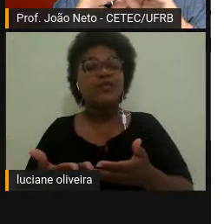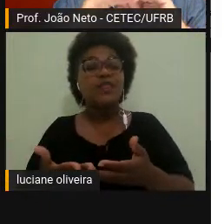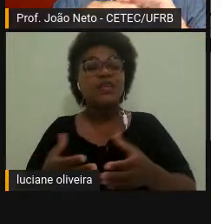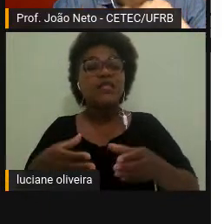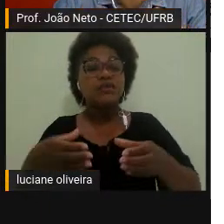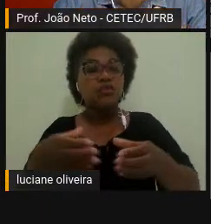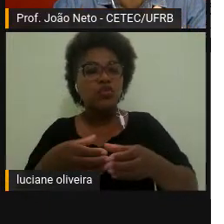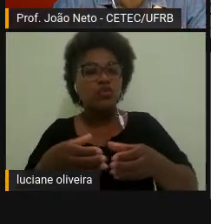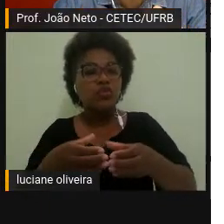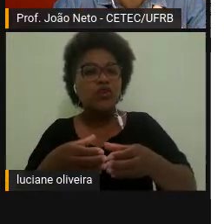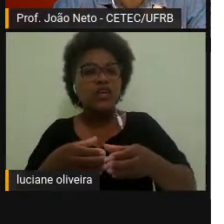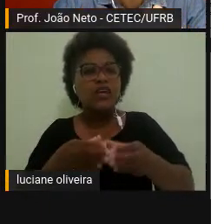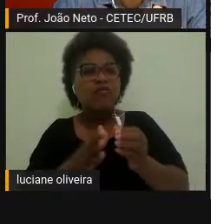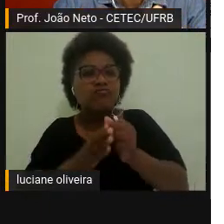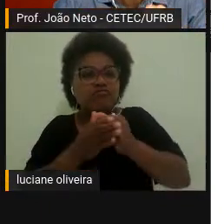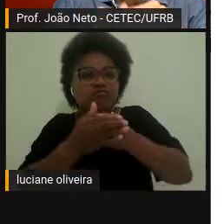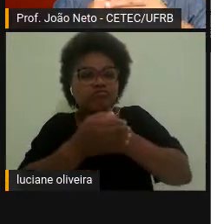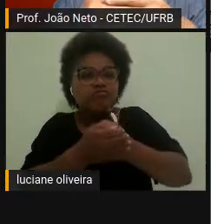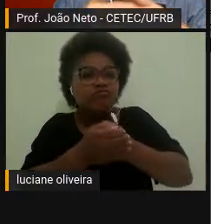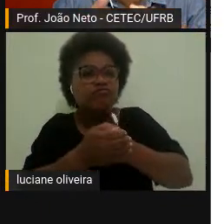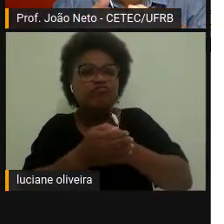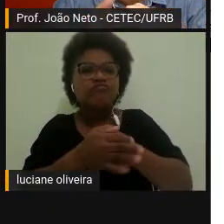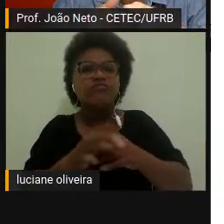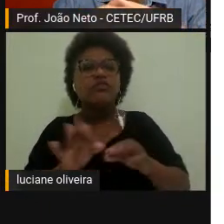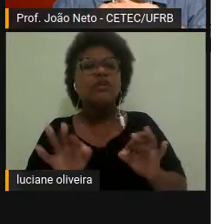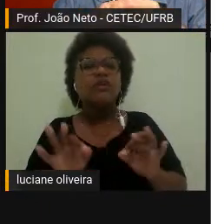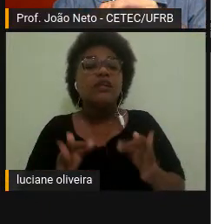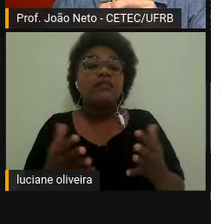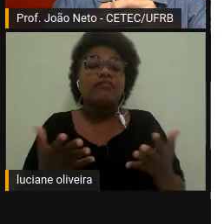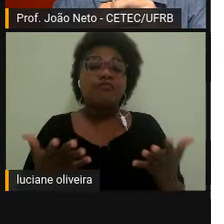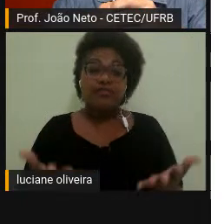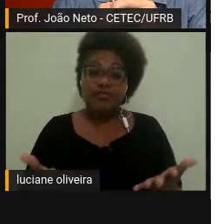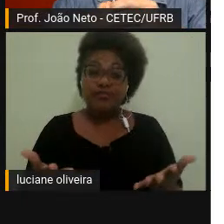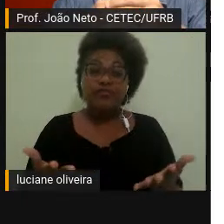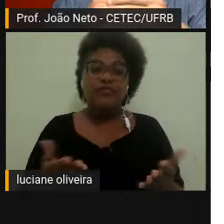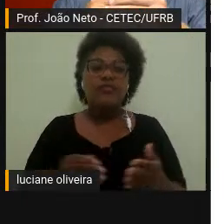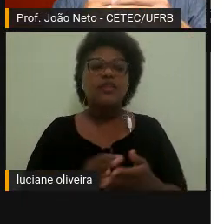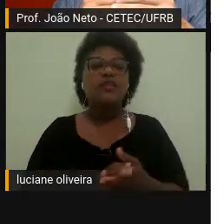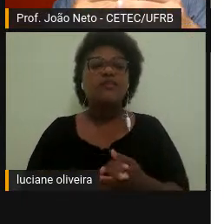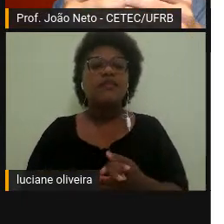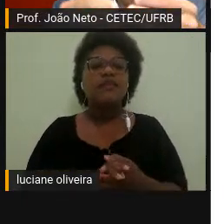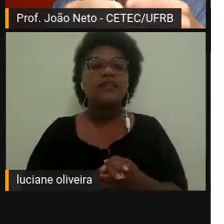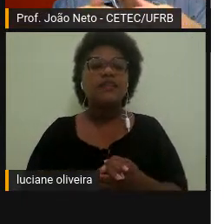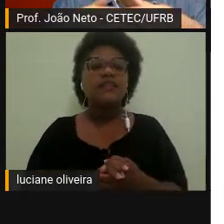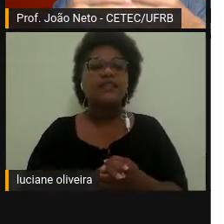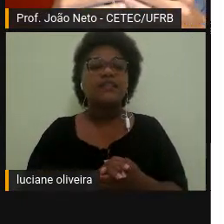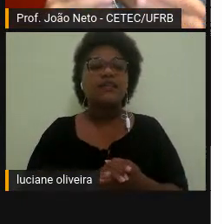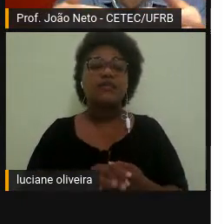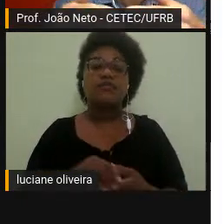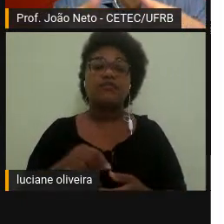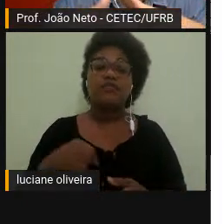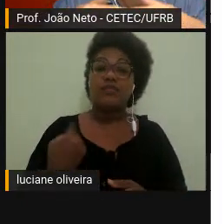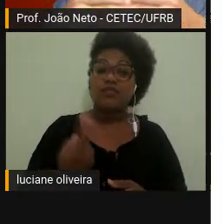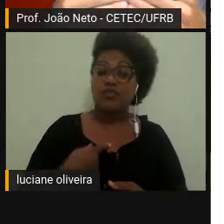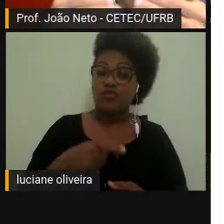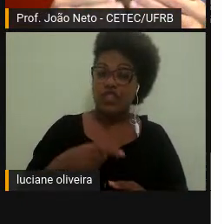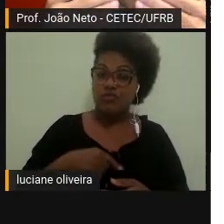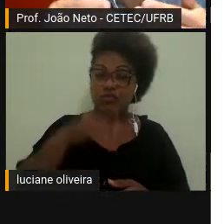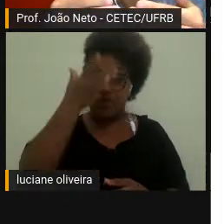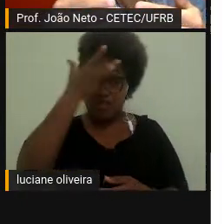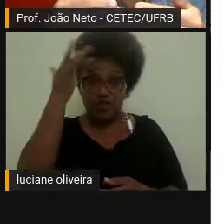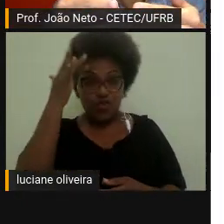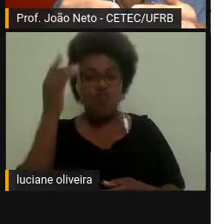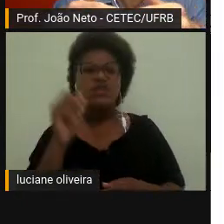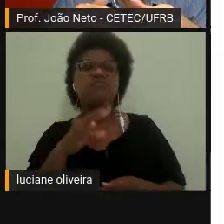grupo anonimizado toda via a nós temos celebridades